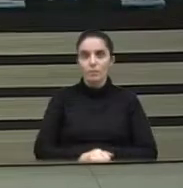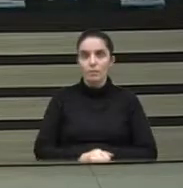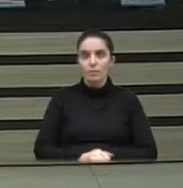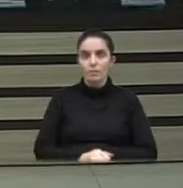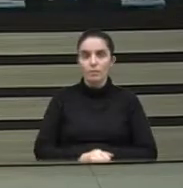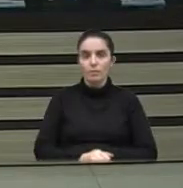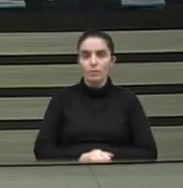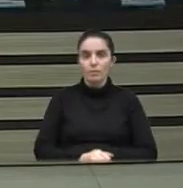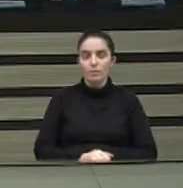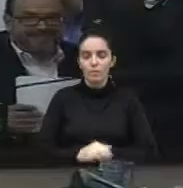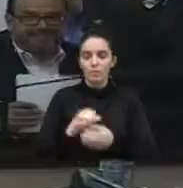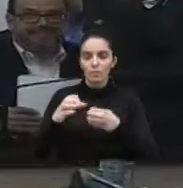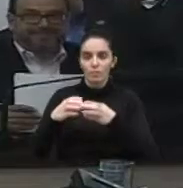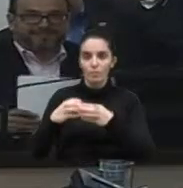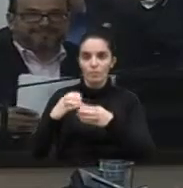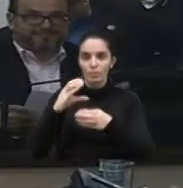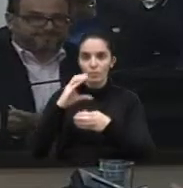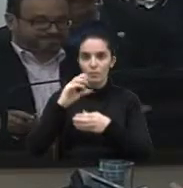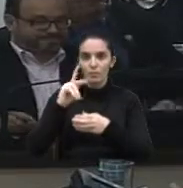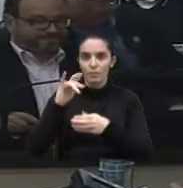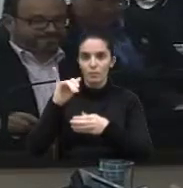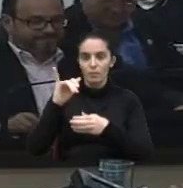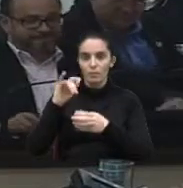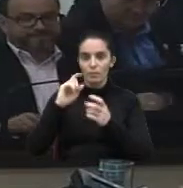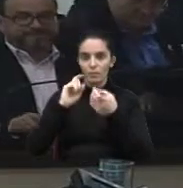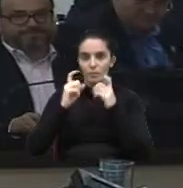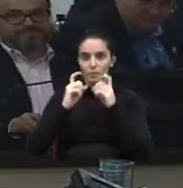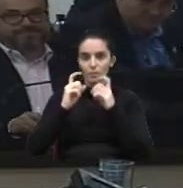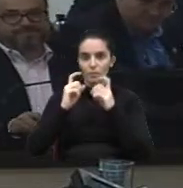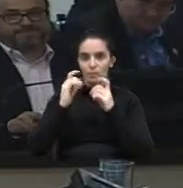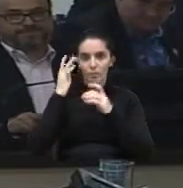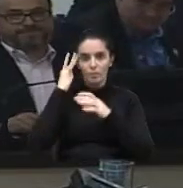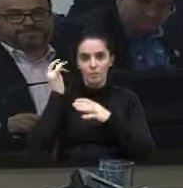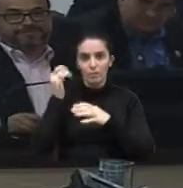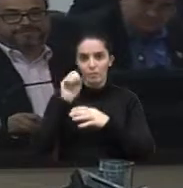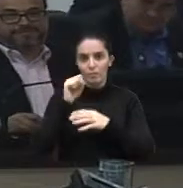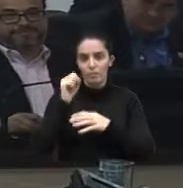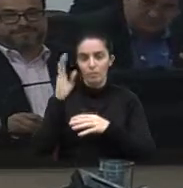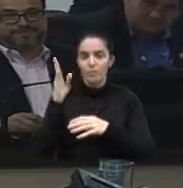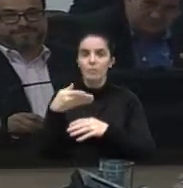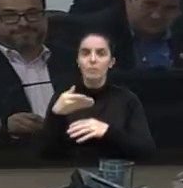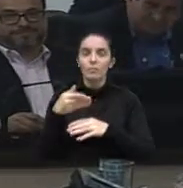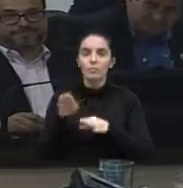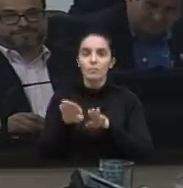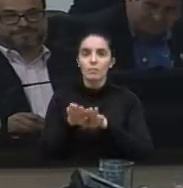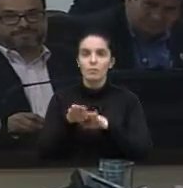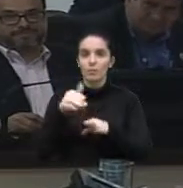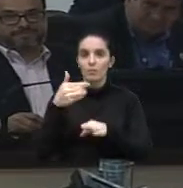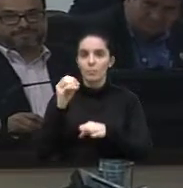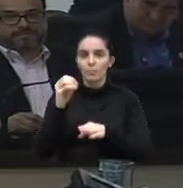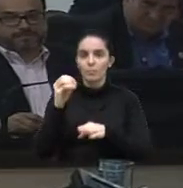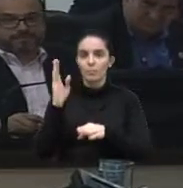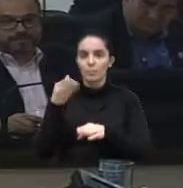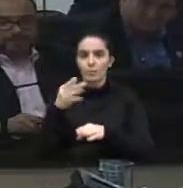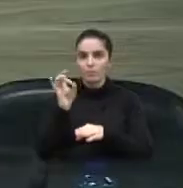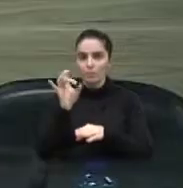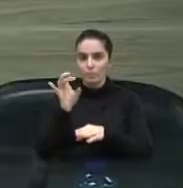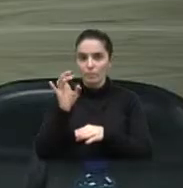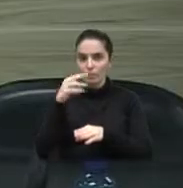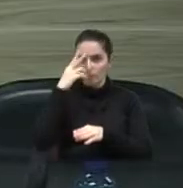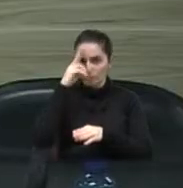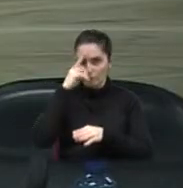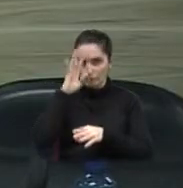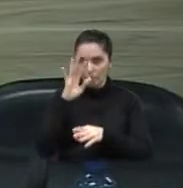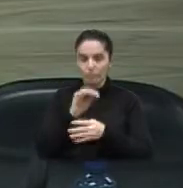Aos membros da CPI, temos reunião amanhã às 8h30 e depois às 10h30, somente para lembrar.